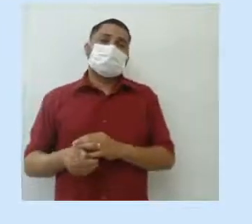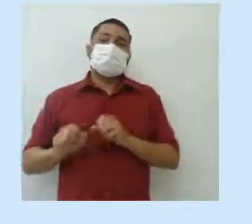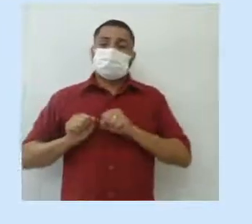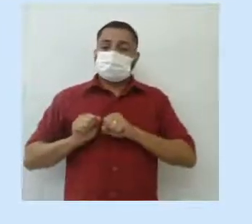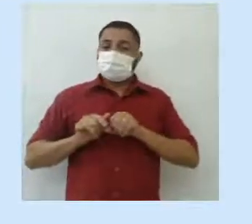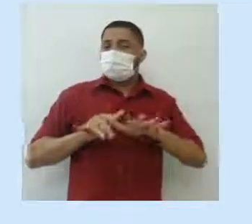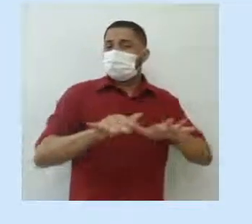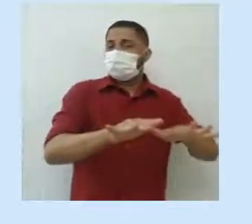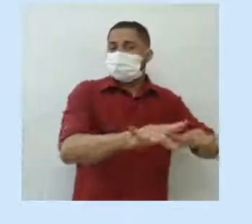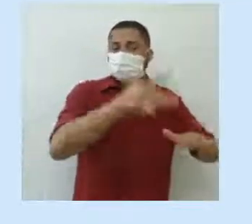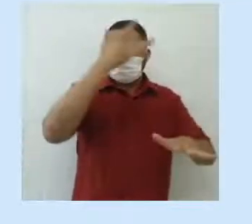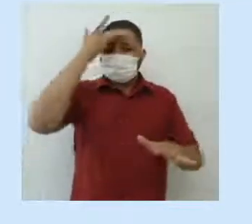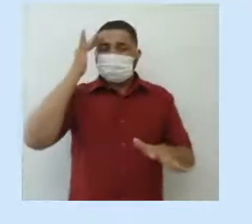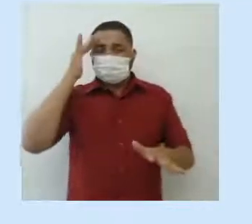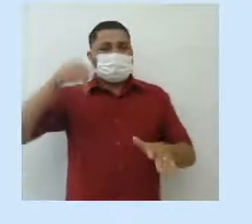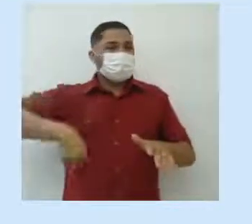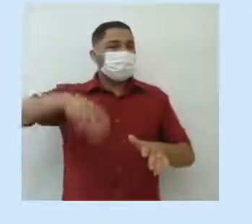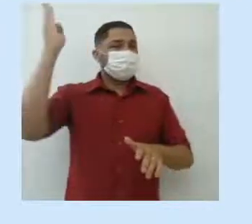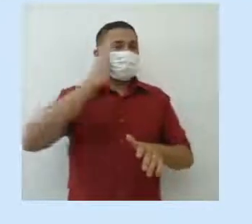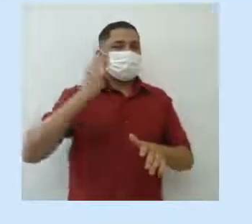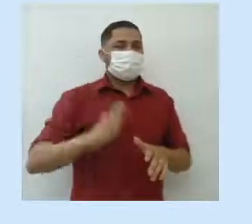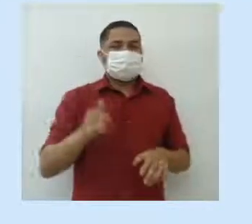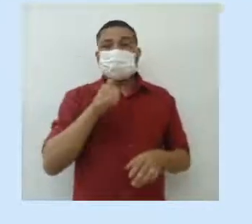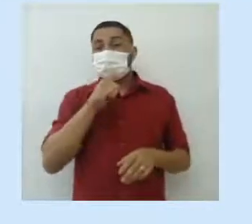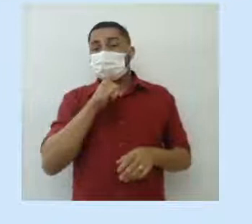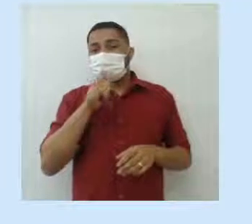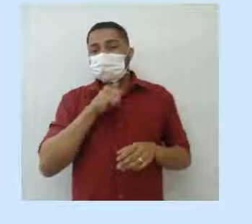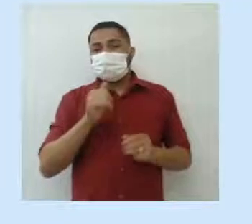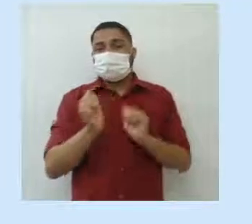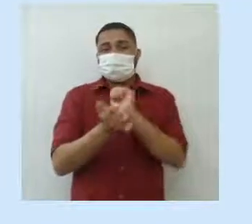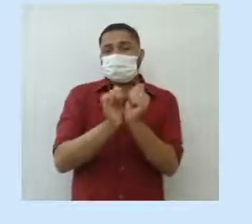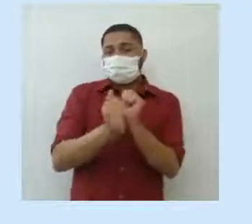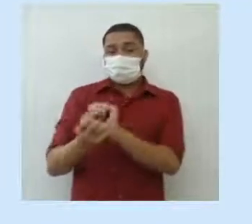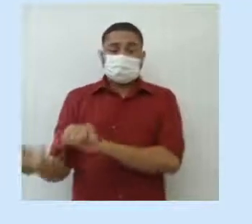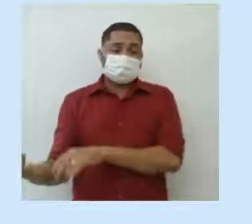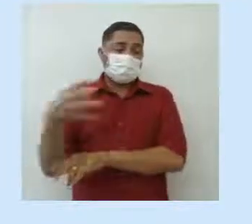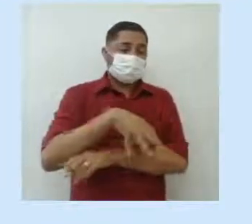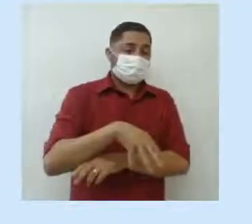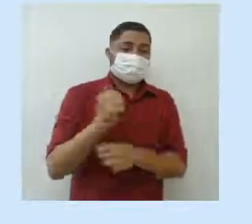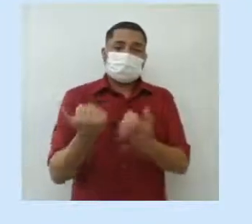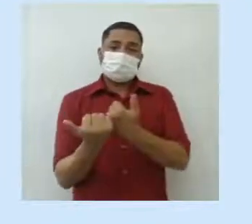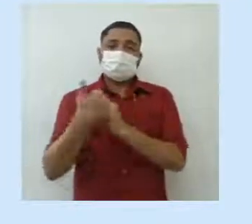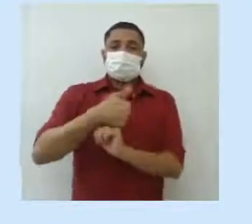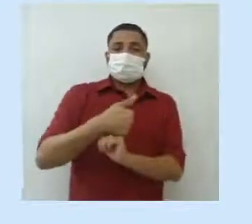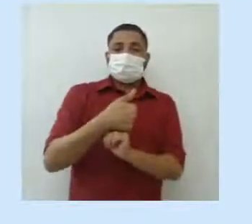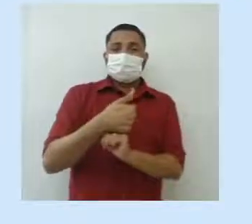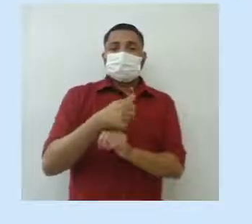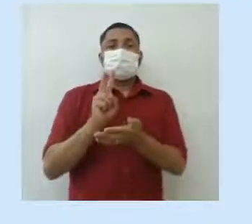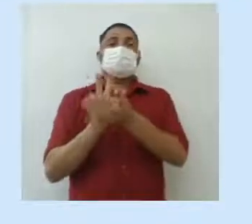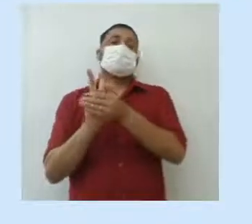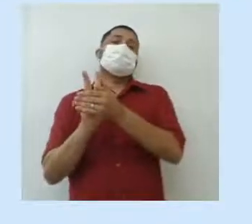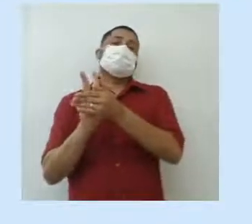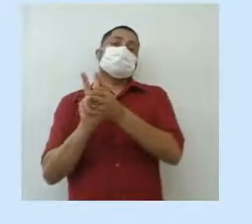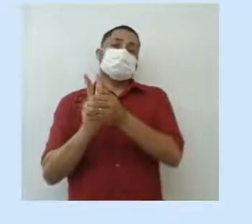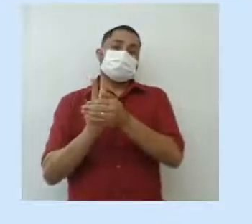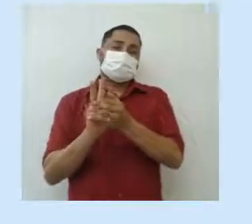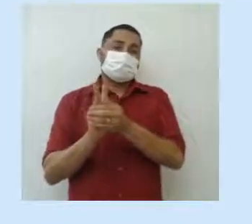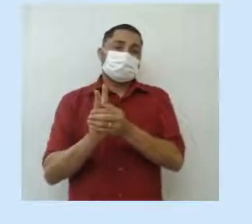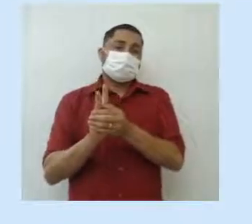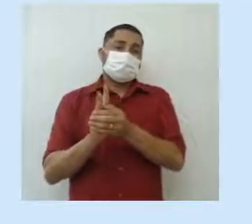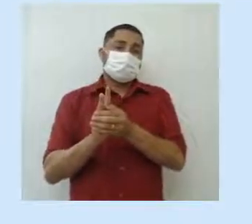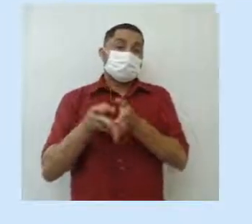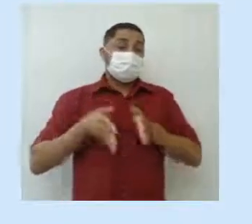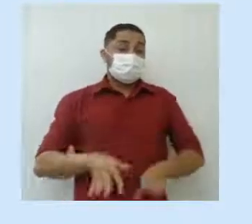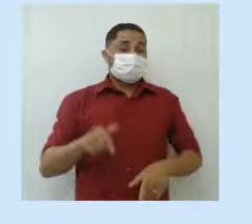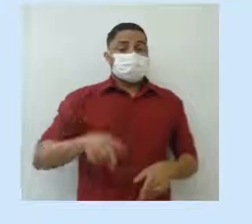colonização, então aqui no Brasil, por exemplo, os escravos foram trazidos para substituir os índios, né, os nativos,